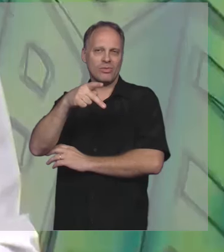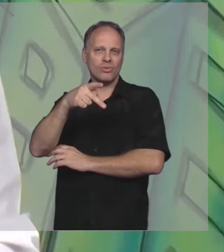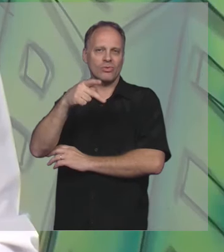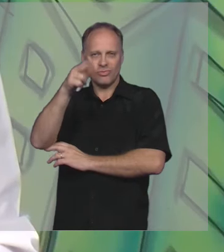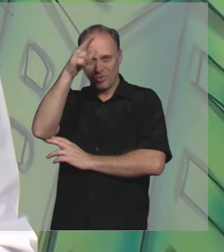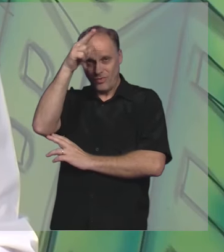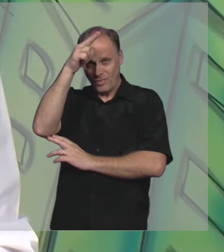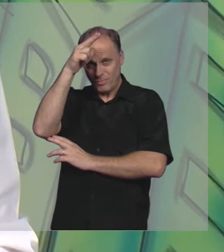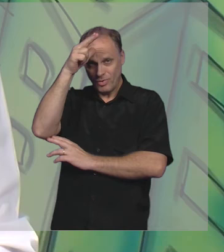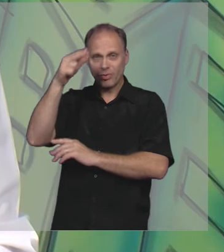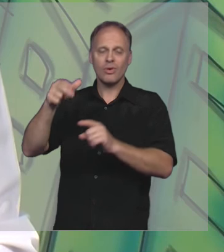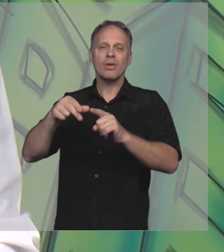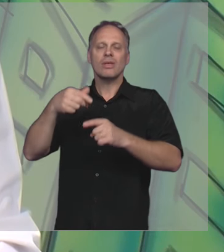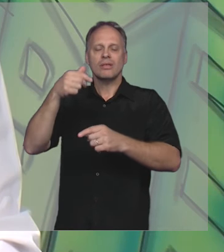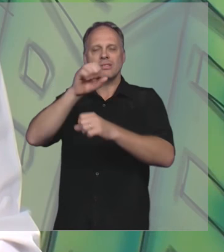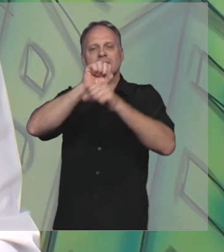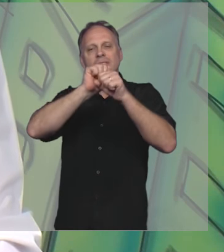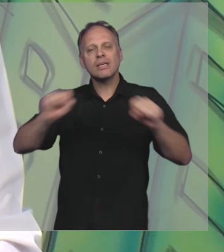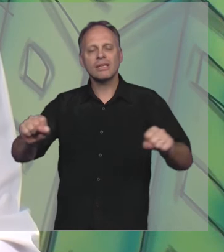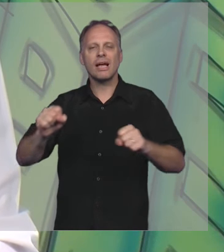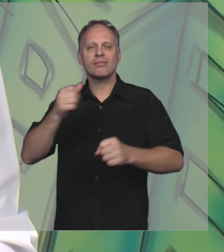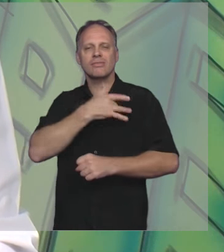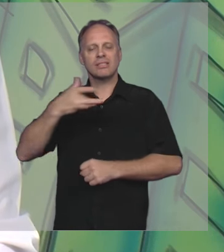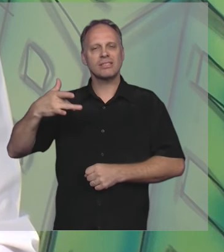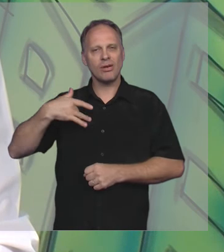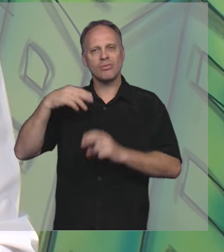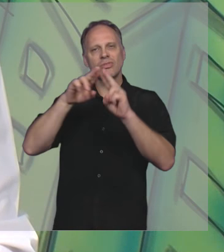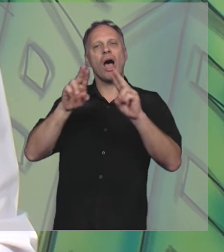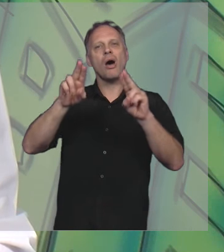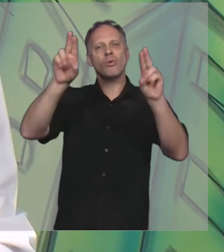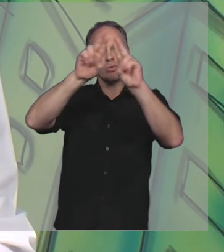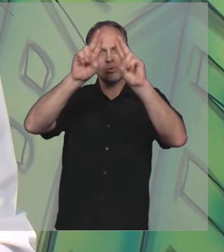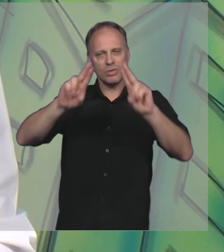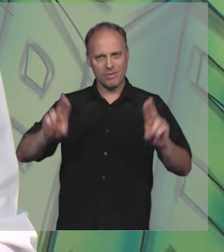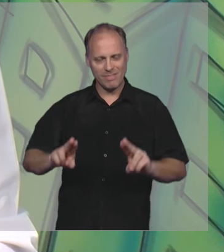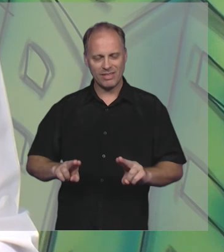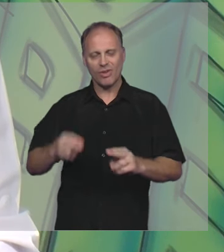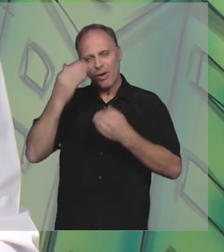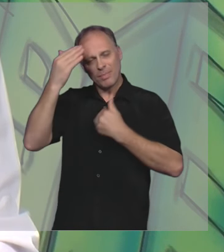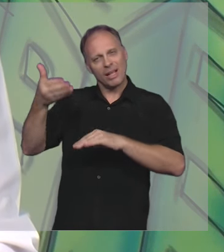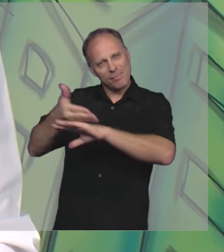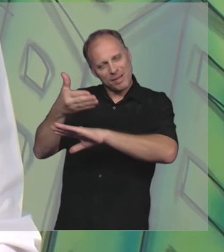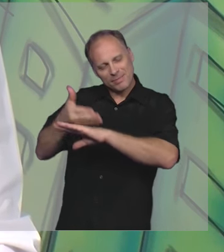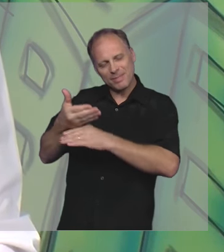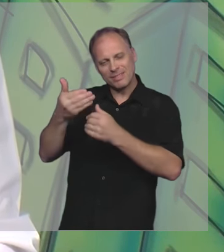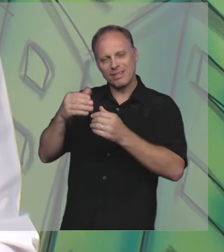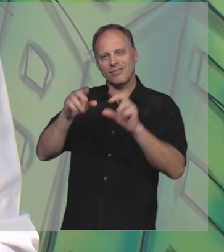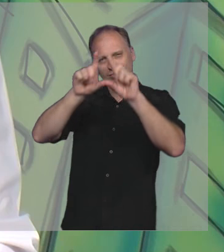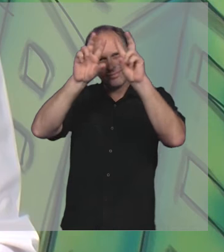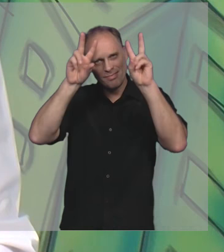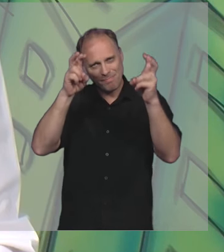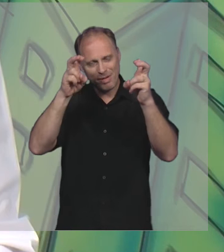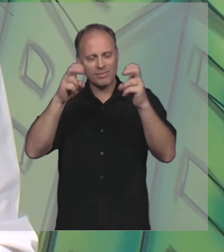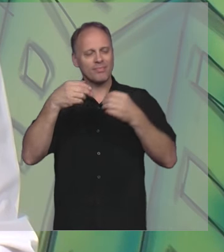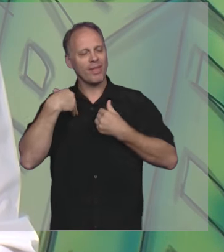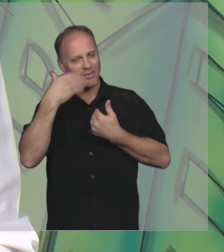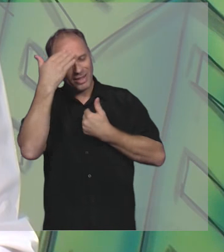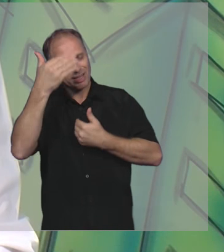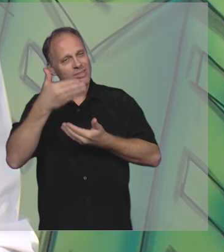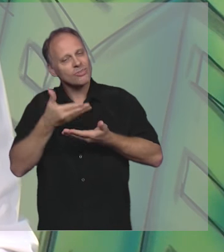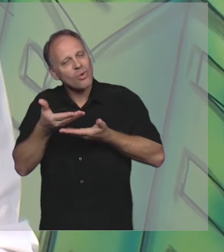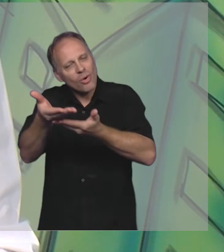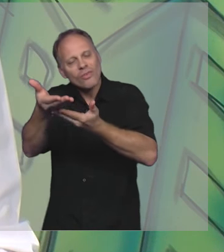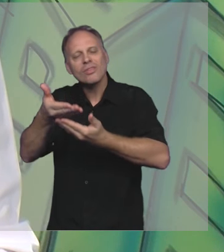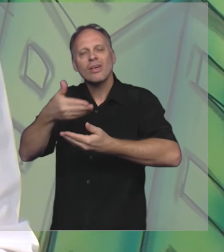ex-secretário de Saúde, né, e médico. Tudo bem, doutor? Tudo bem. Obrigado por ter participado do nosso programa. Eu que agradeço o convite. Um prazer estar aqui,